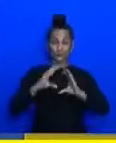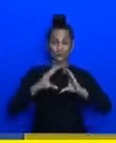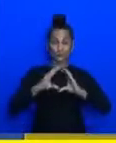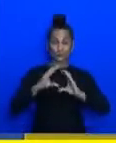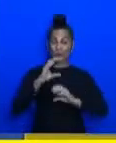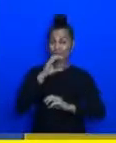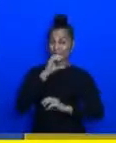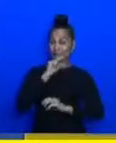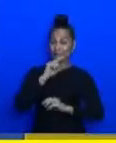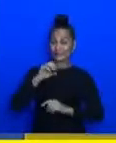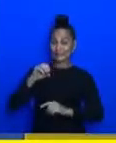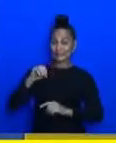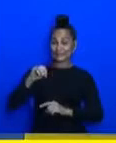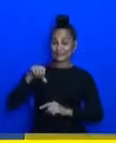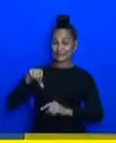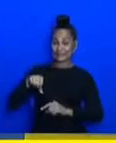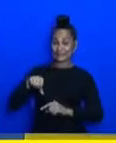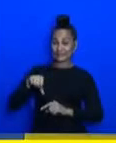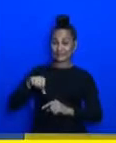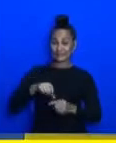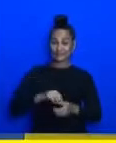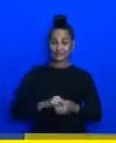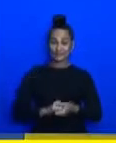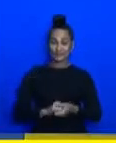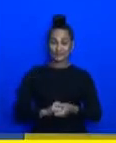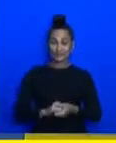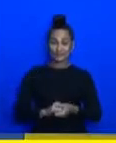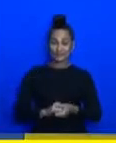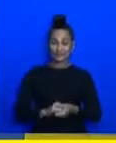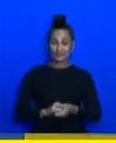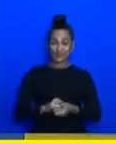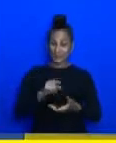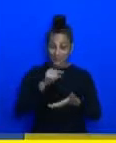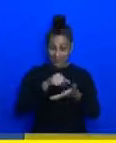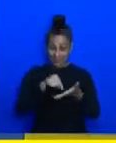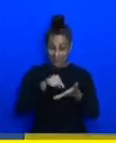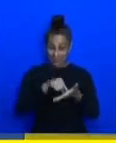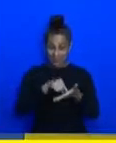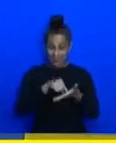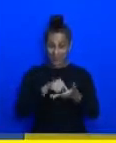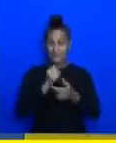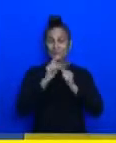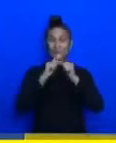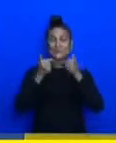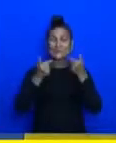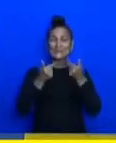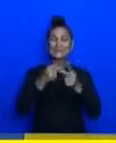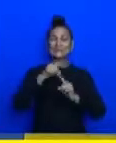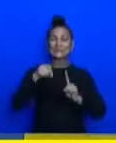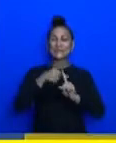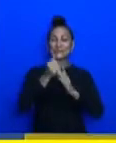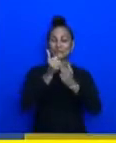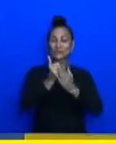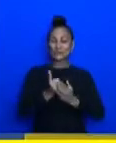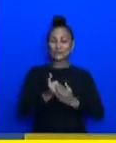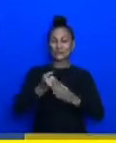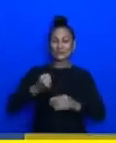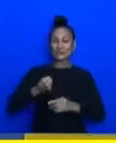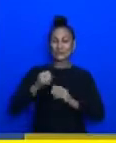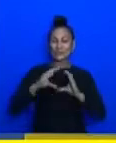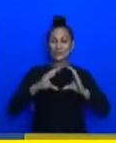laranja, 09. Laranja, 09. E aí está marcando. Boa sorte, mais um número